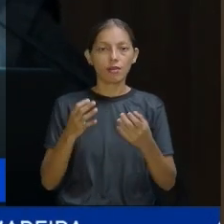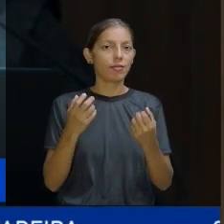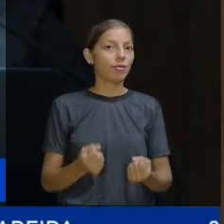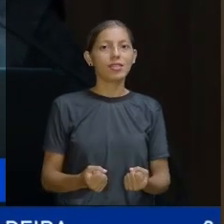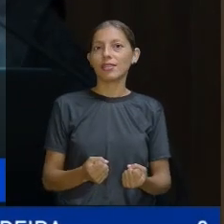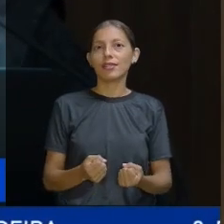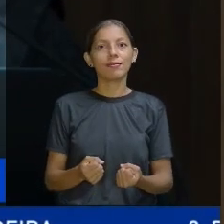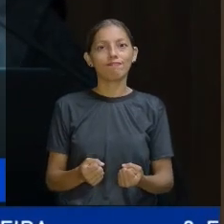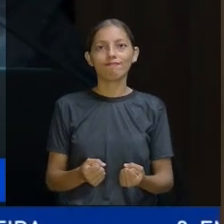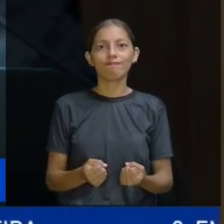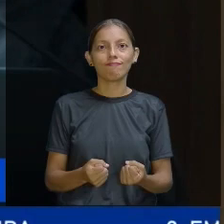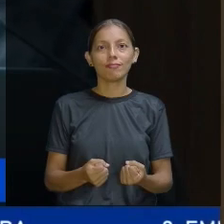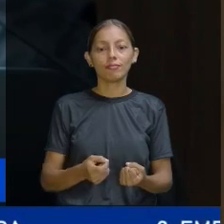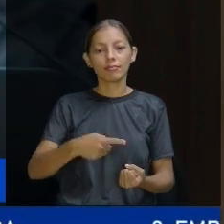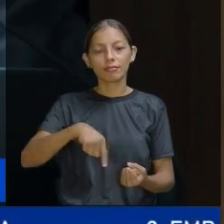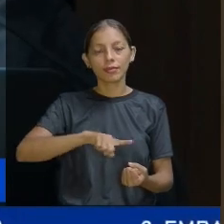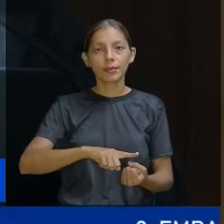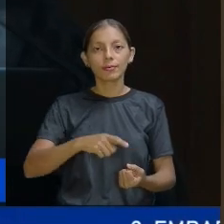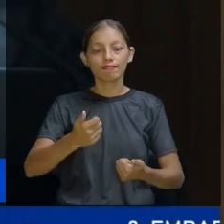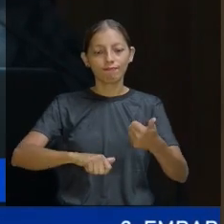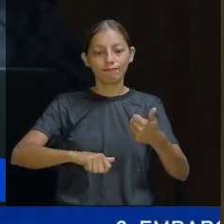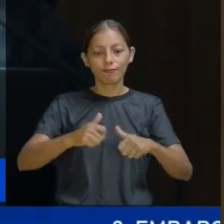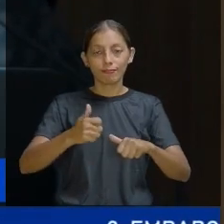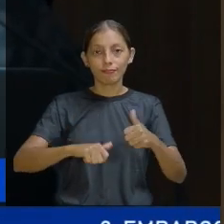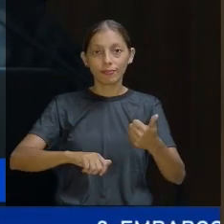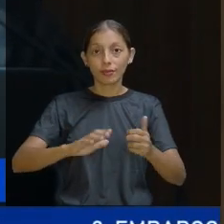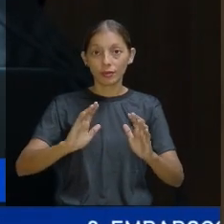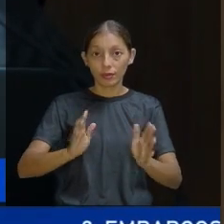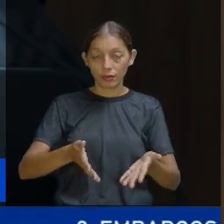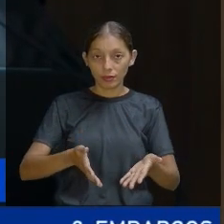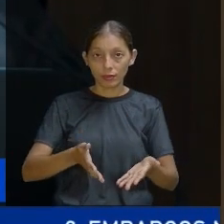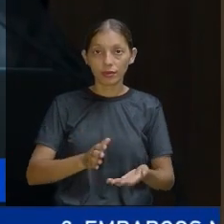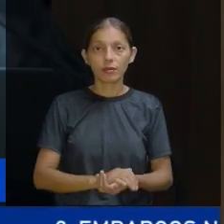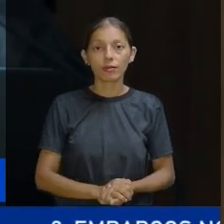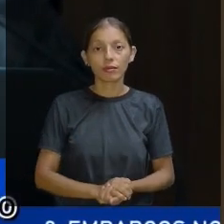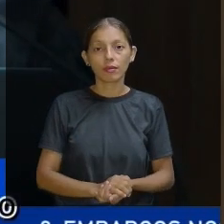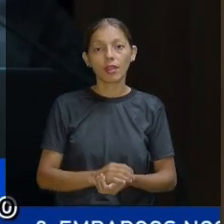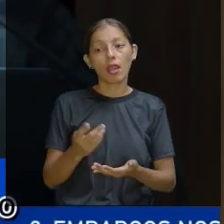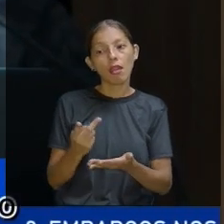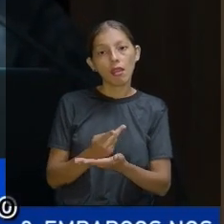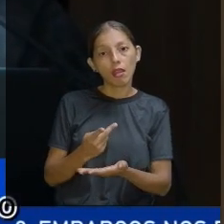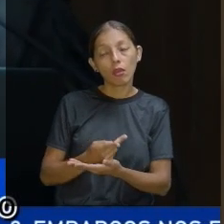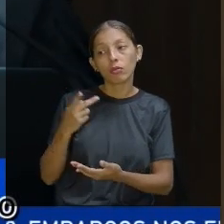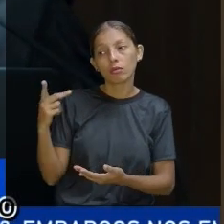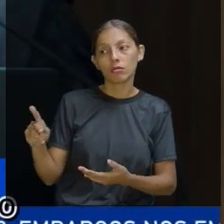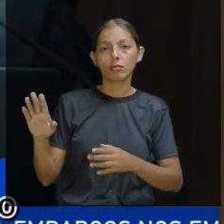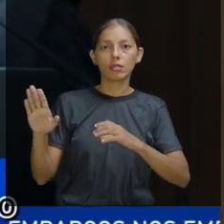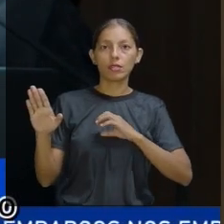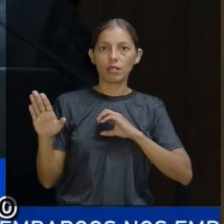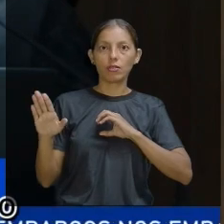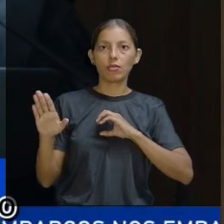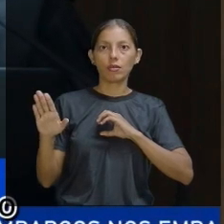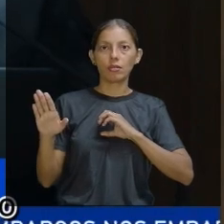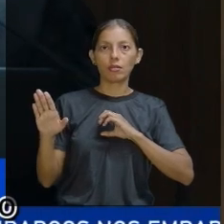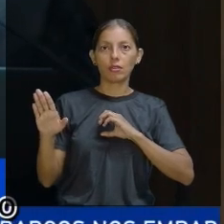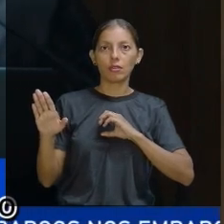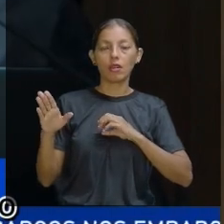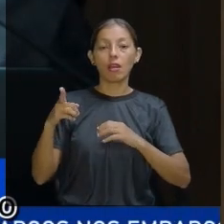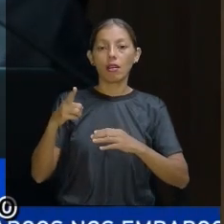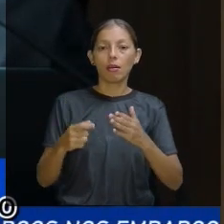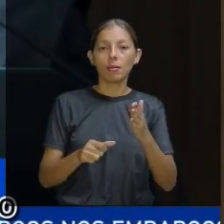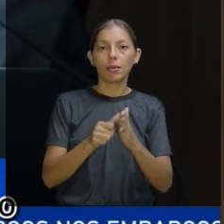do tribunal de que a falha foi dele ao transmitir os dados, e aí ele entrou com o primeiro recurso, que é o embargo, para